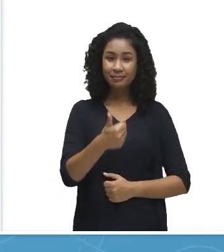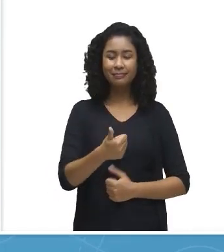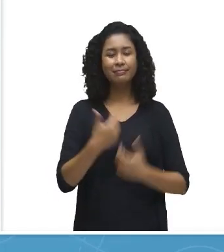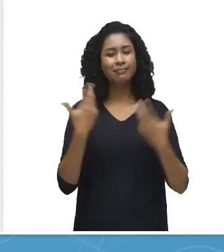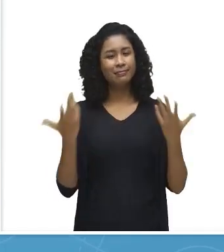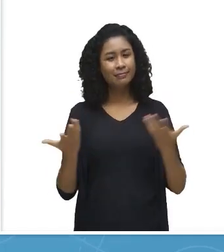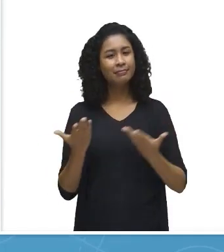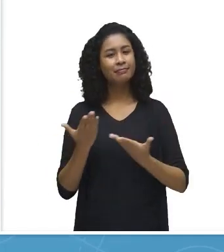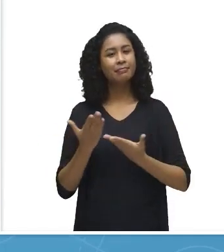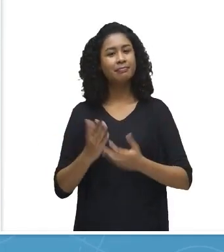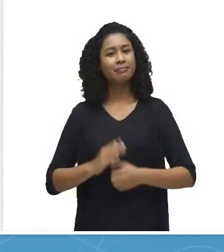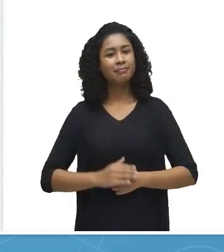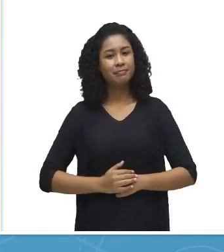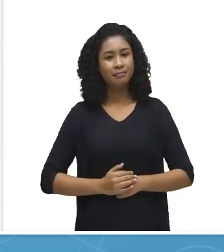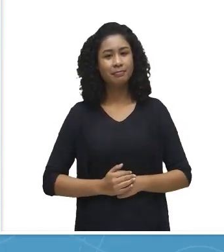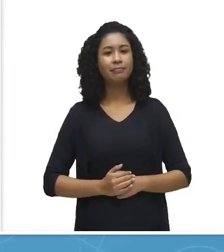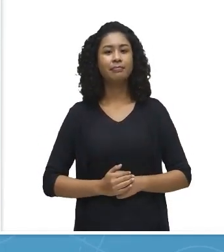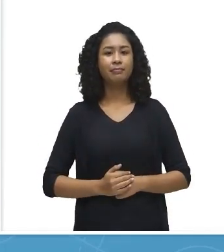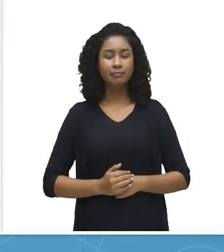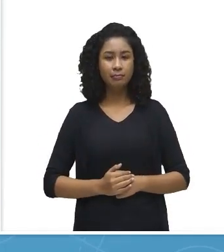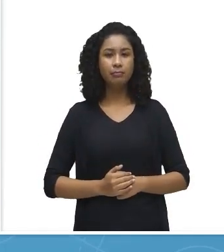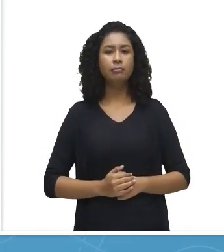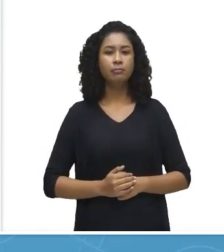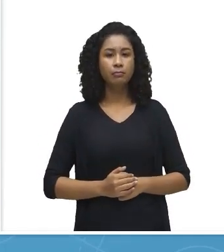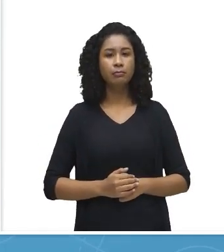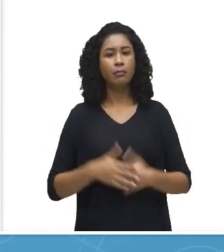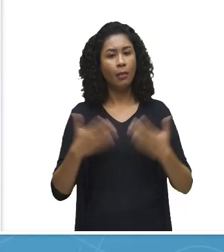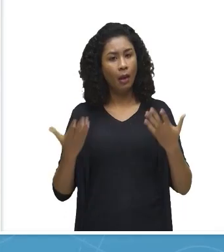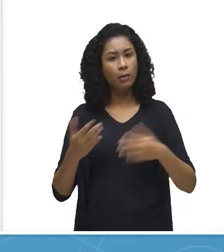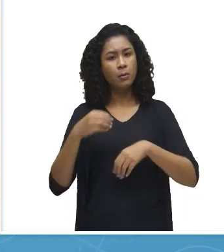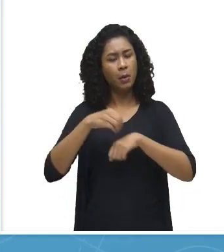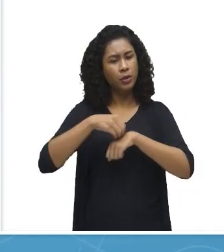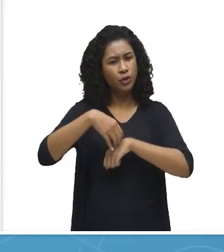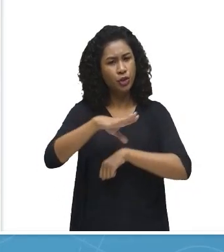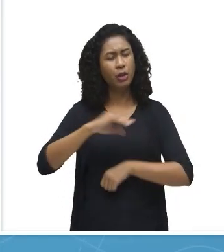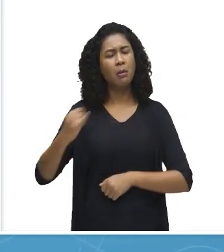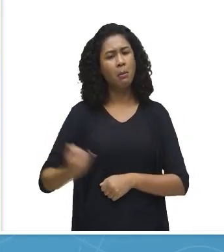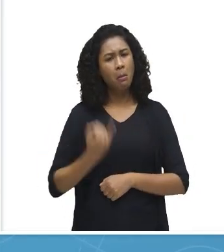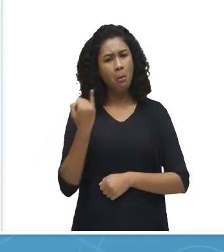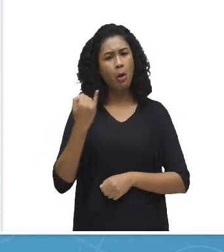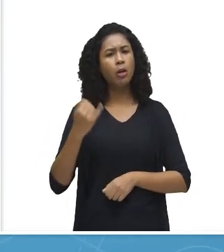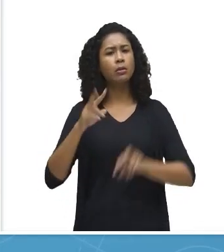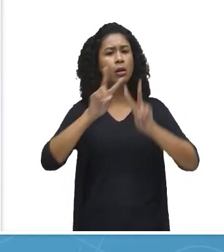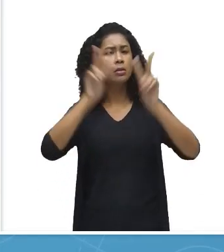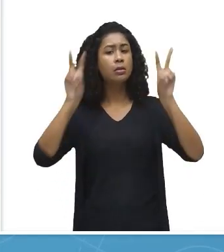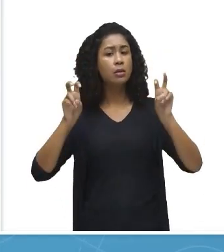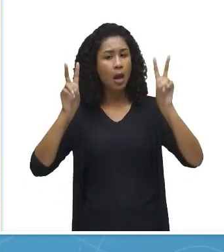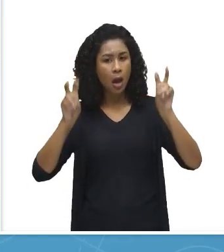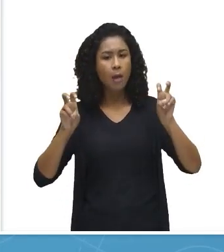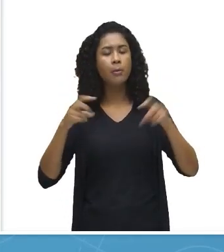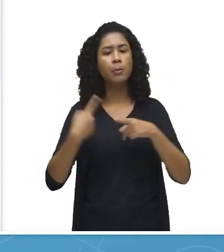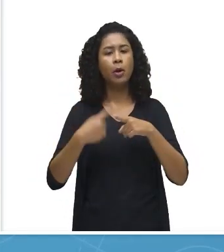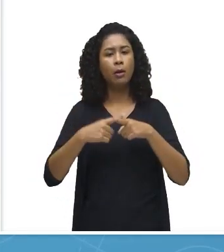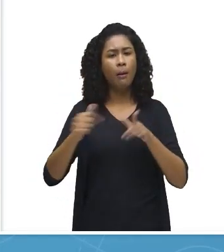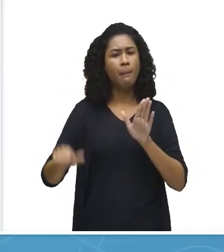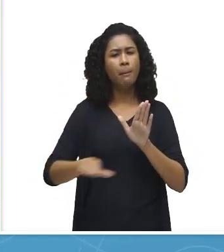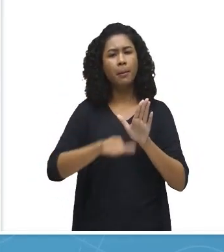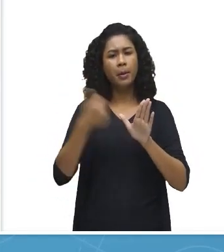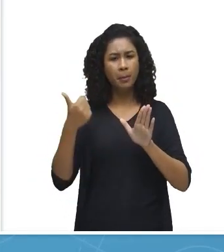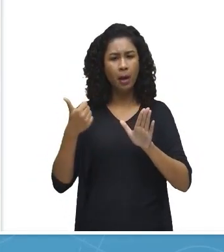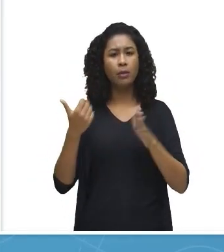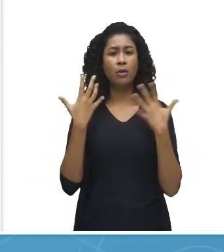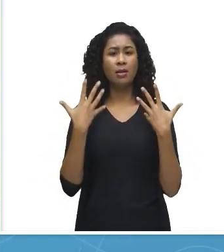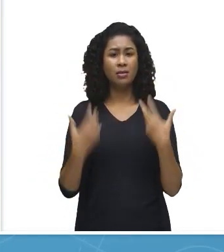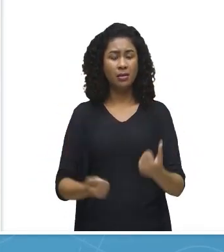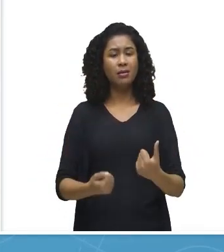nossa mensagem. Acho que é muito importante a gente bater sim nesse tema, porque em primeiro lugar, se aceitar tal como